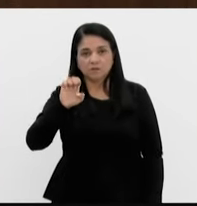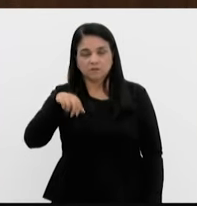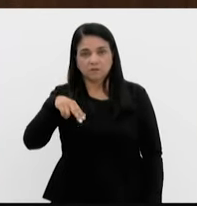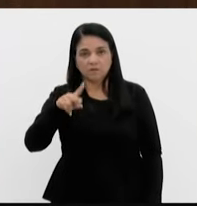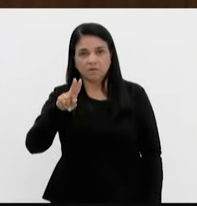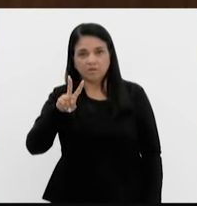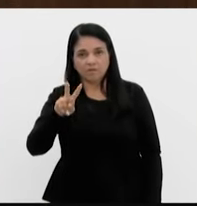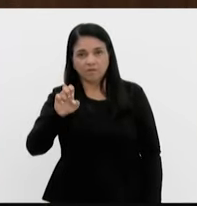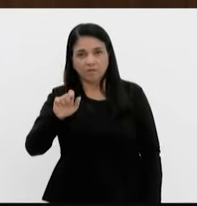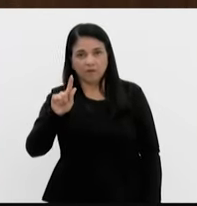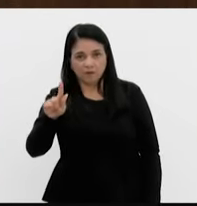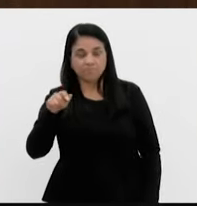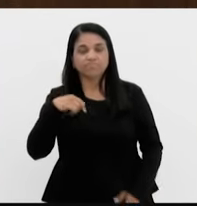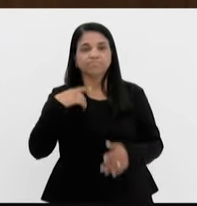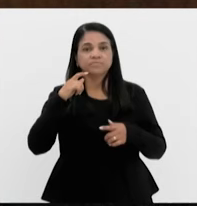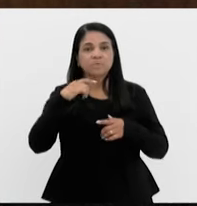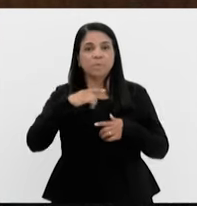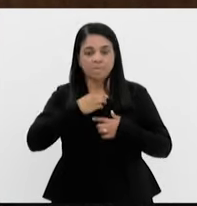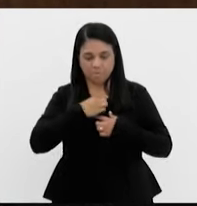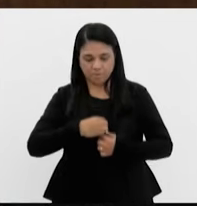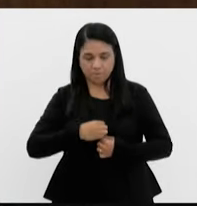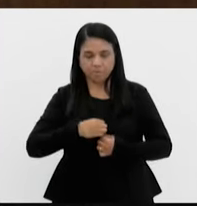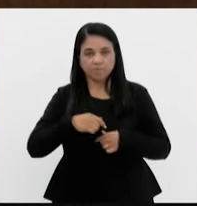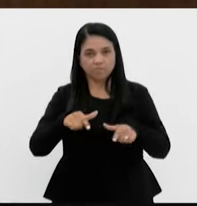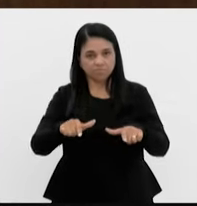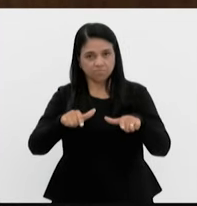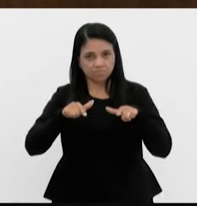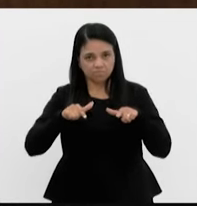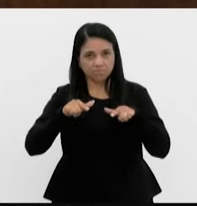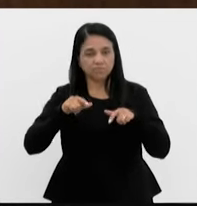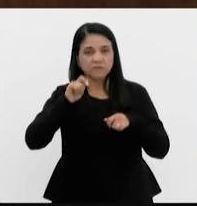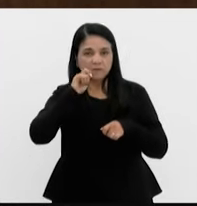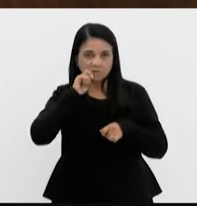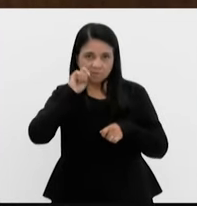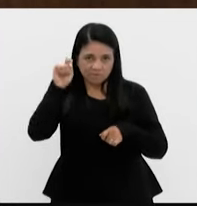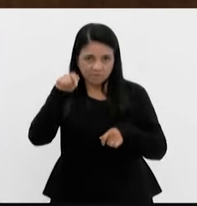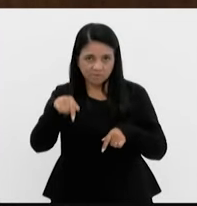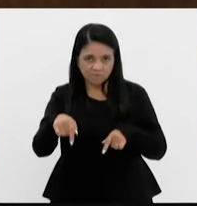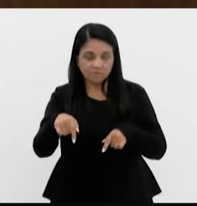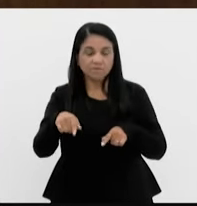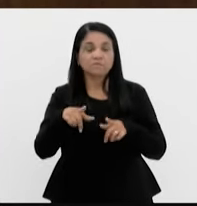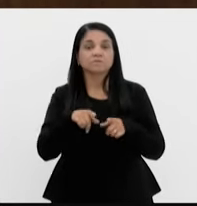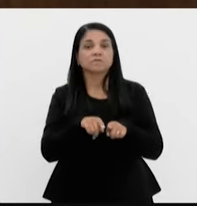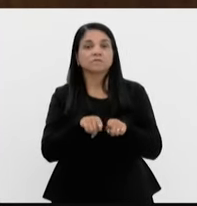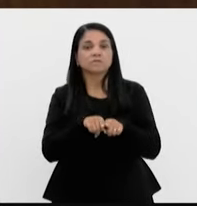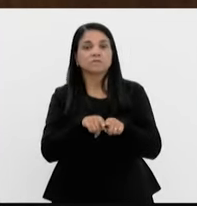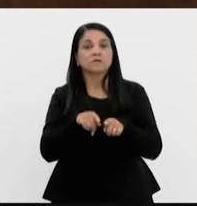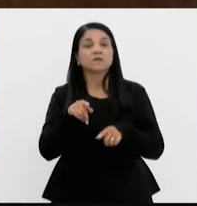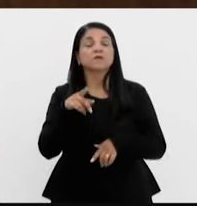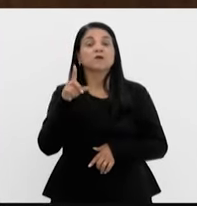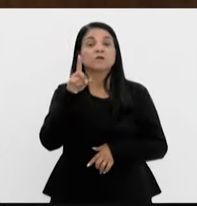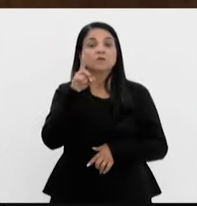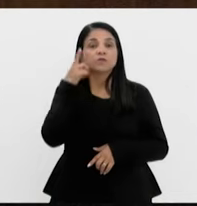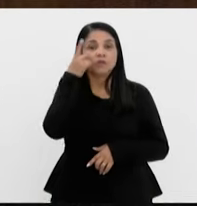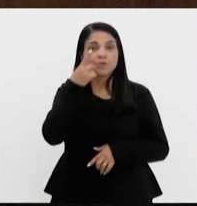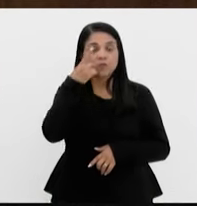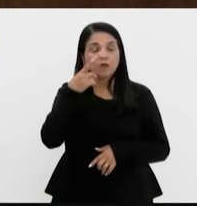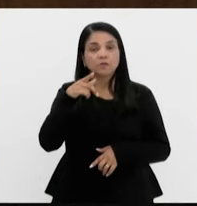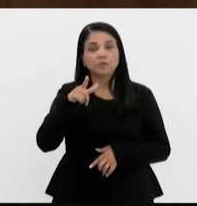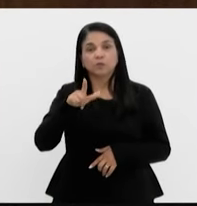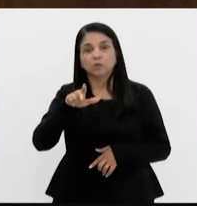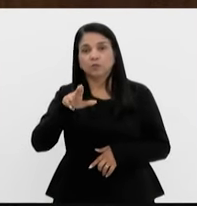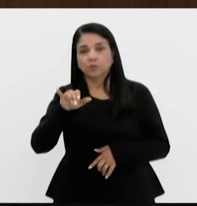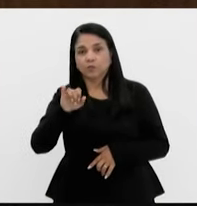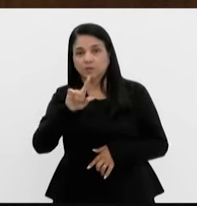tirent e respectivo diploma ao Excelentíssimo Senhor deputado federal luí